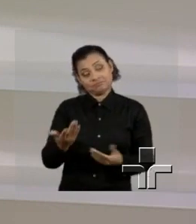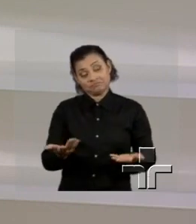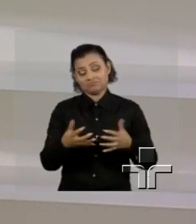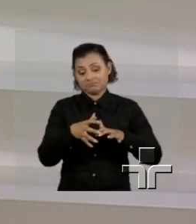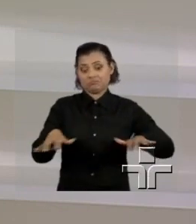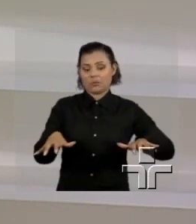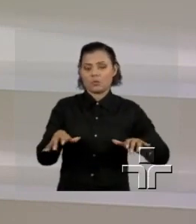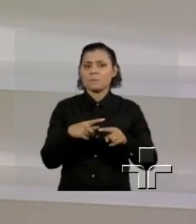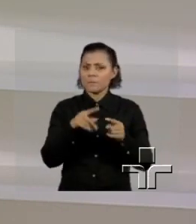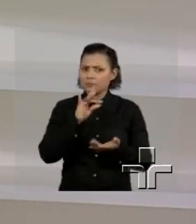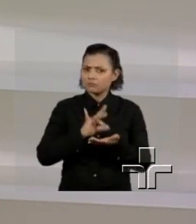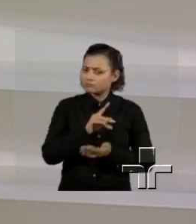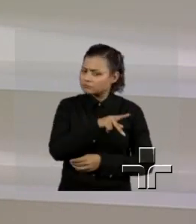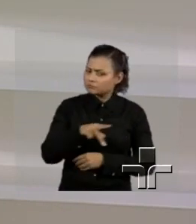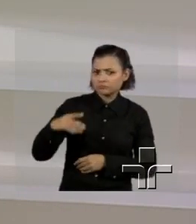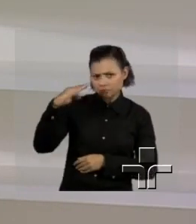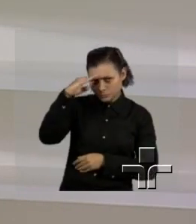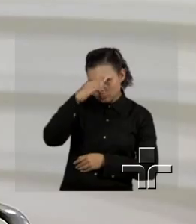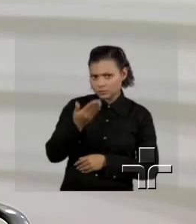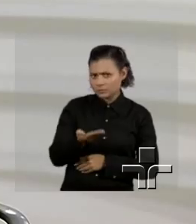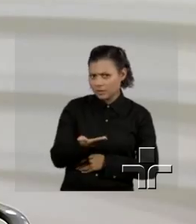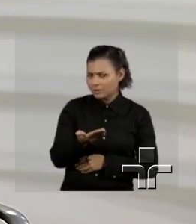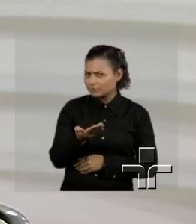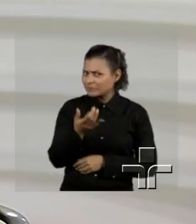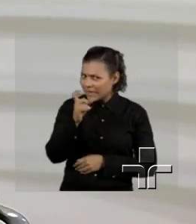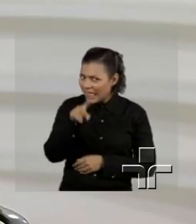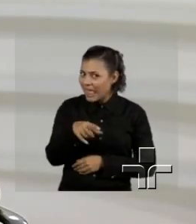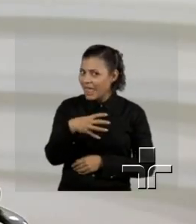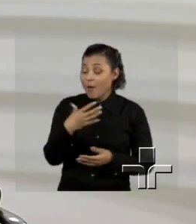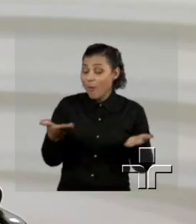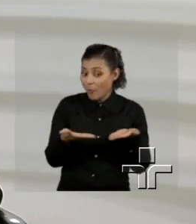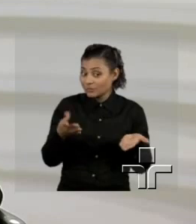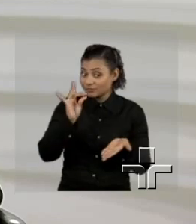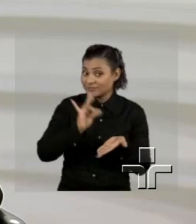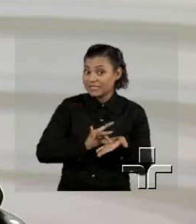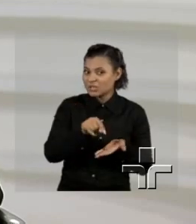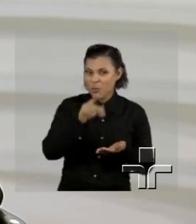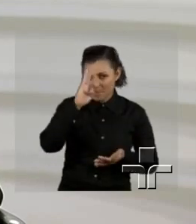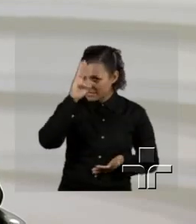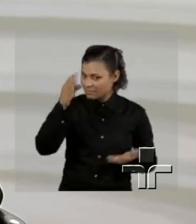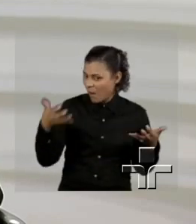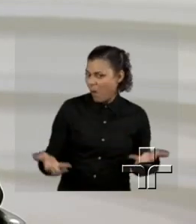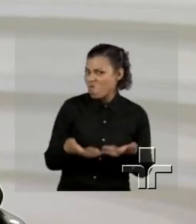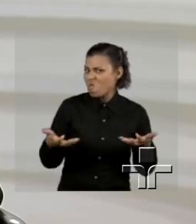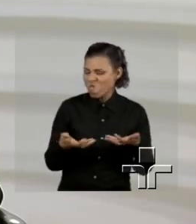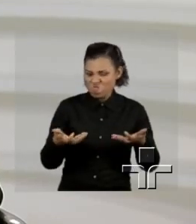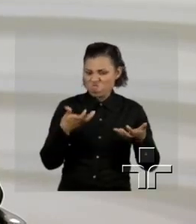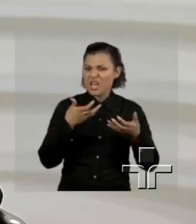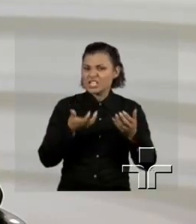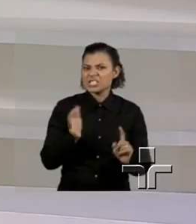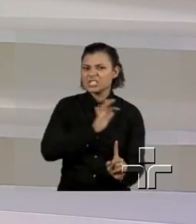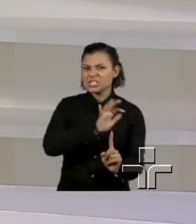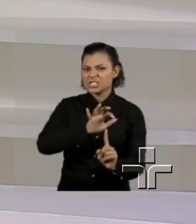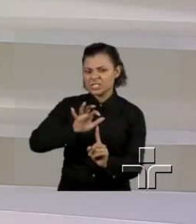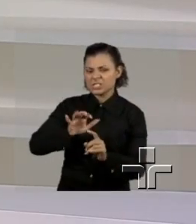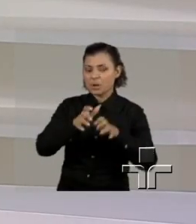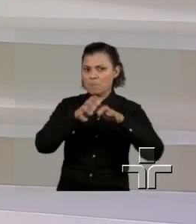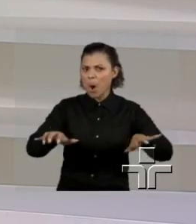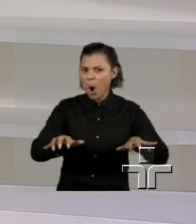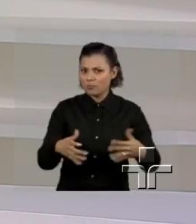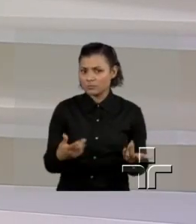Para favorecer, porque talvez para favorecer o próprio sistema. Então, você tem distorções aí que você tem que analisar